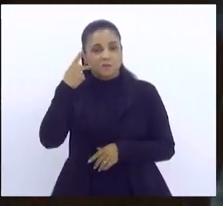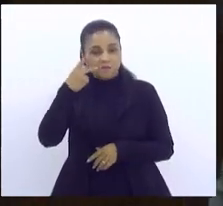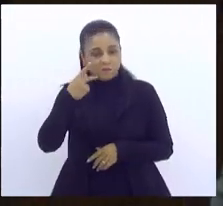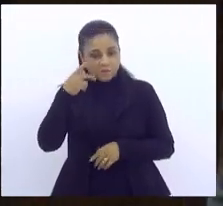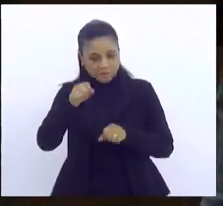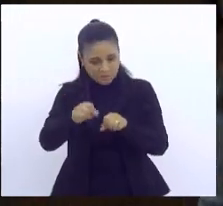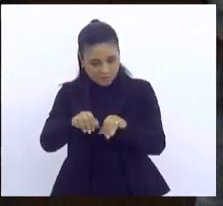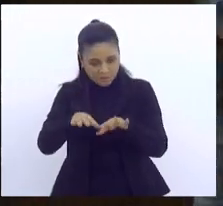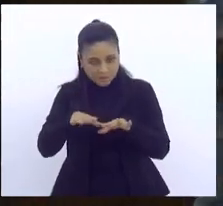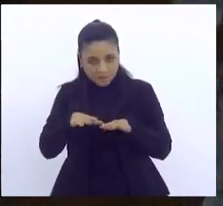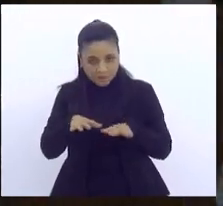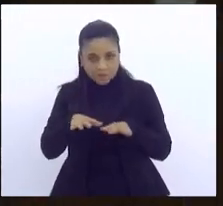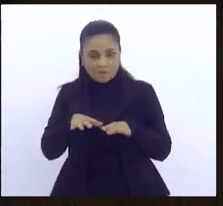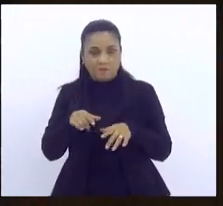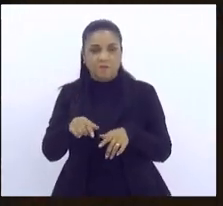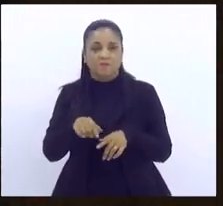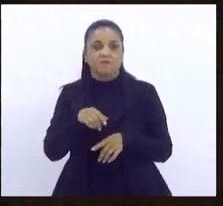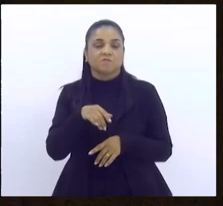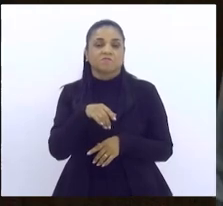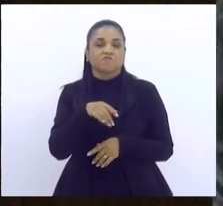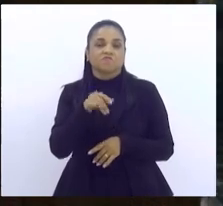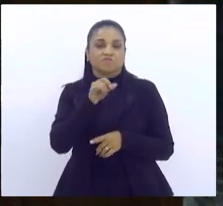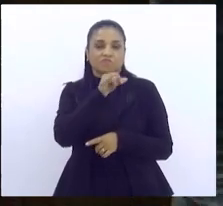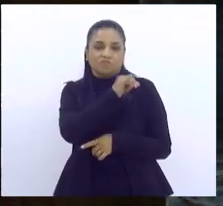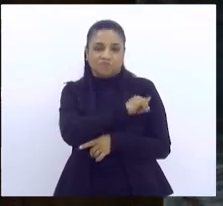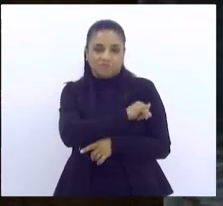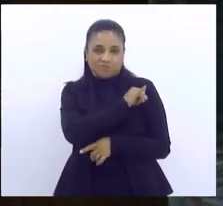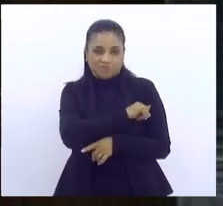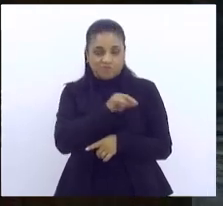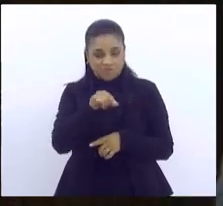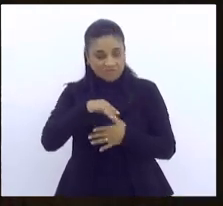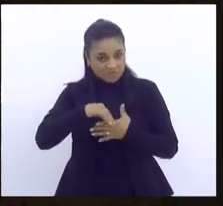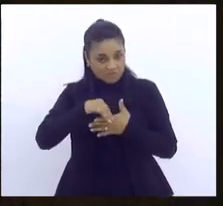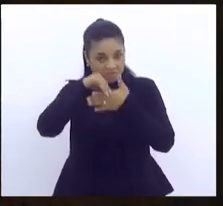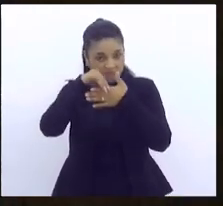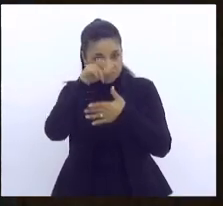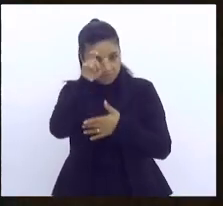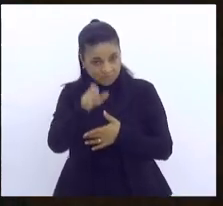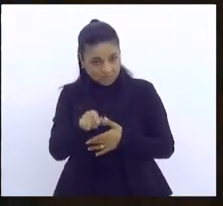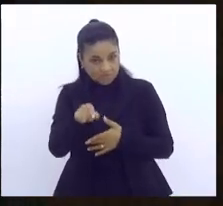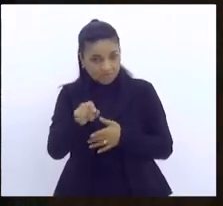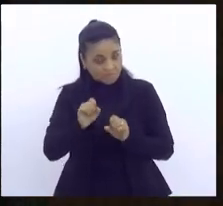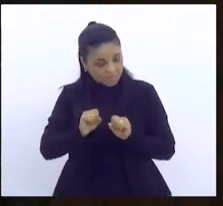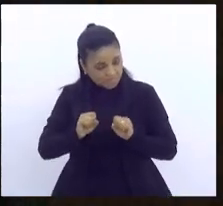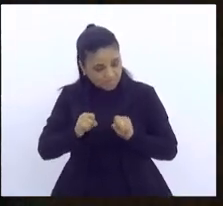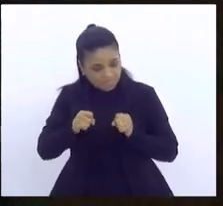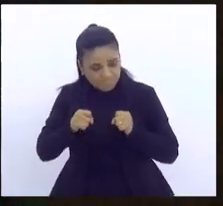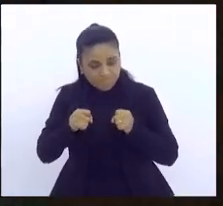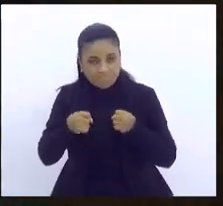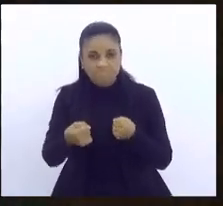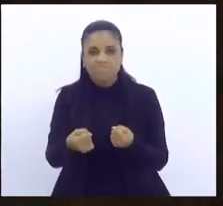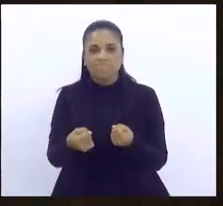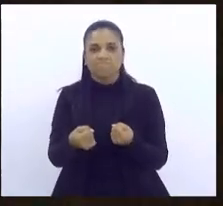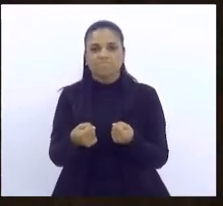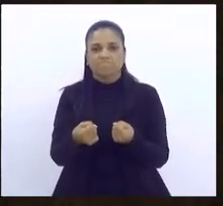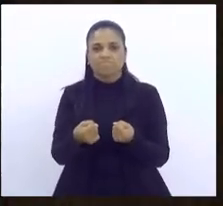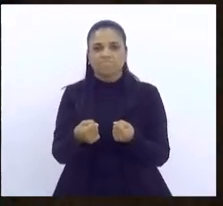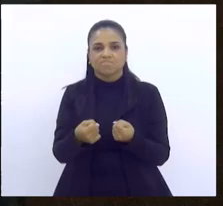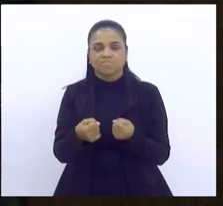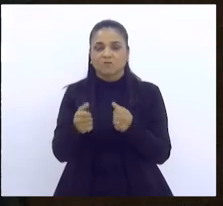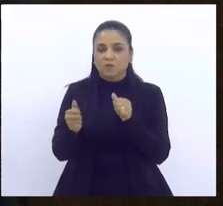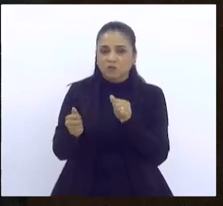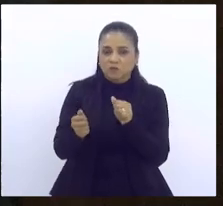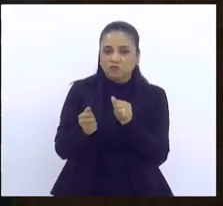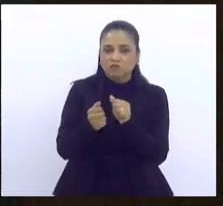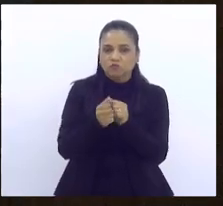Fluminense, sob a sua liderança, teria que fazer um esforço hercúleo também, junto